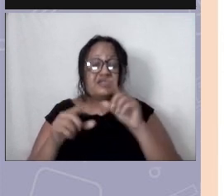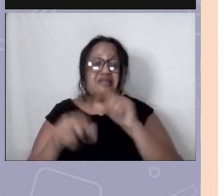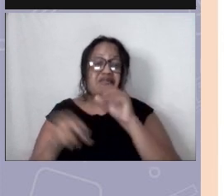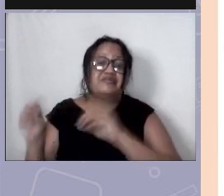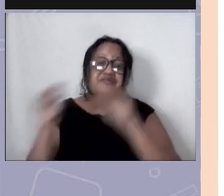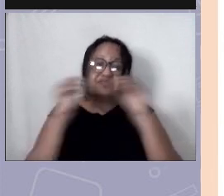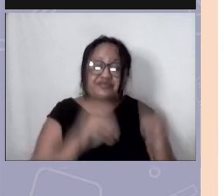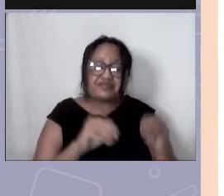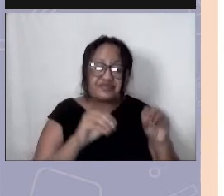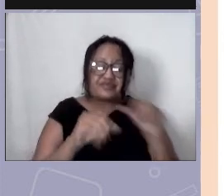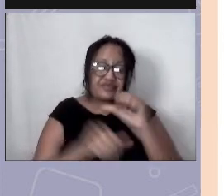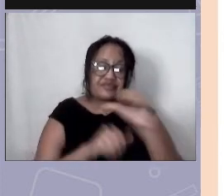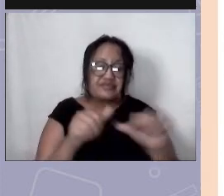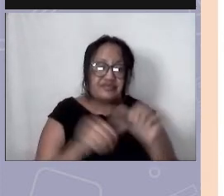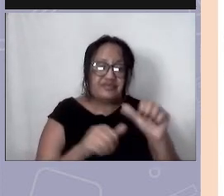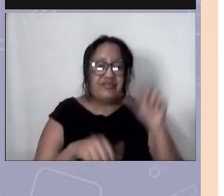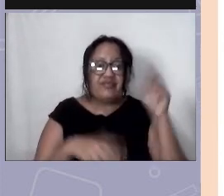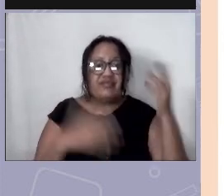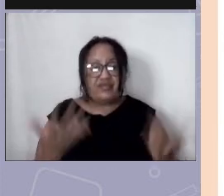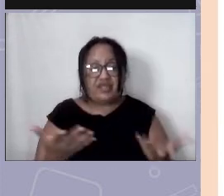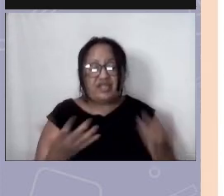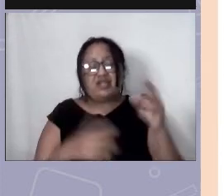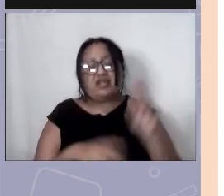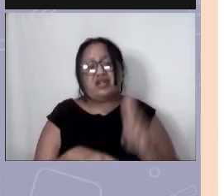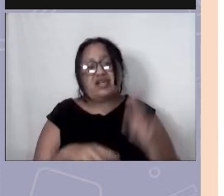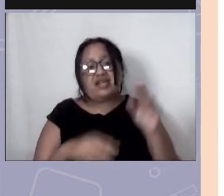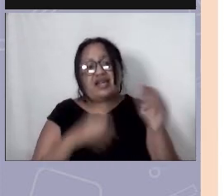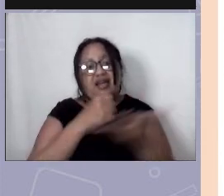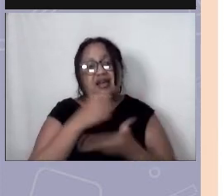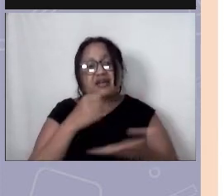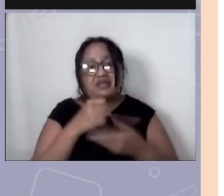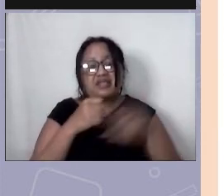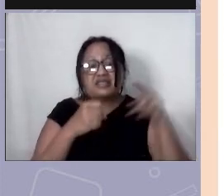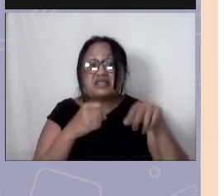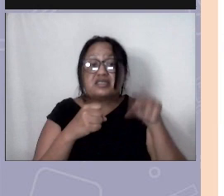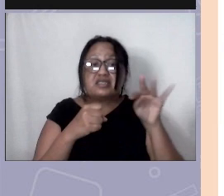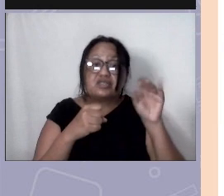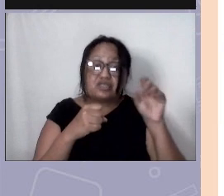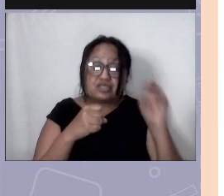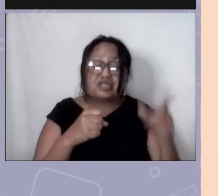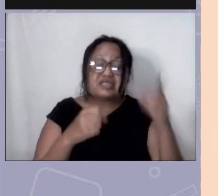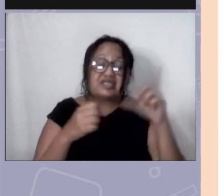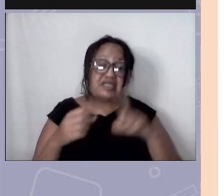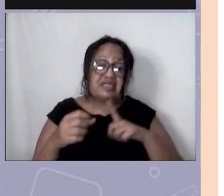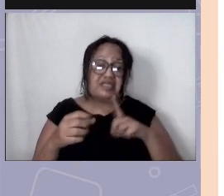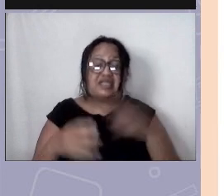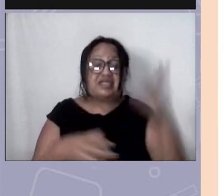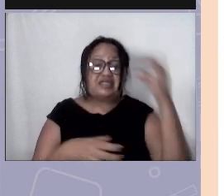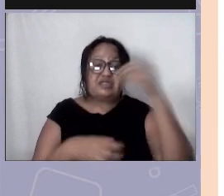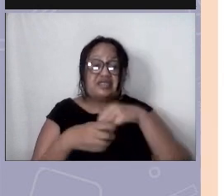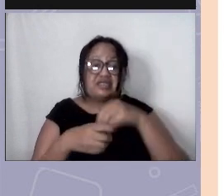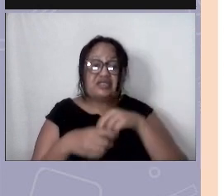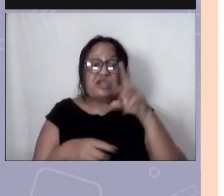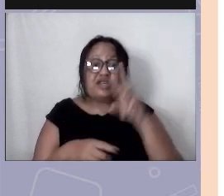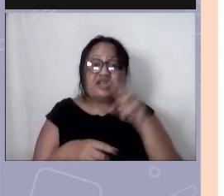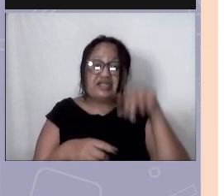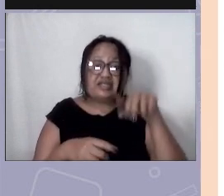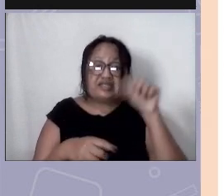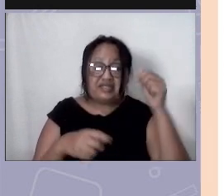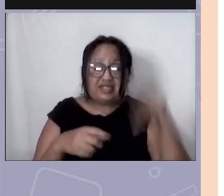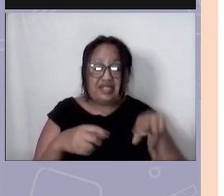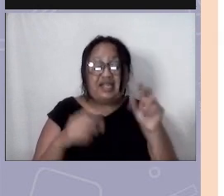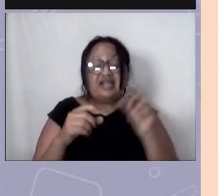ter o U de uracila que é a base nitrogenada que compõe o RNA então a primeira conclusão que a gente já tira é que